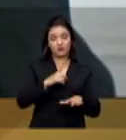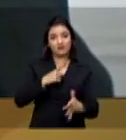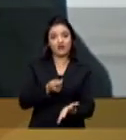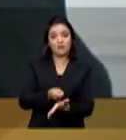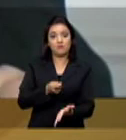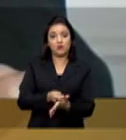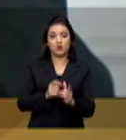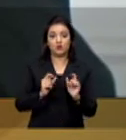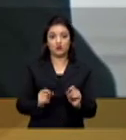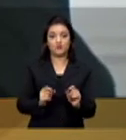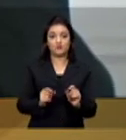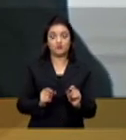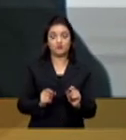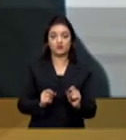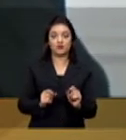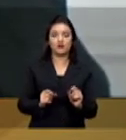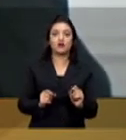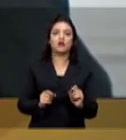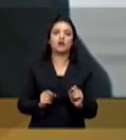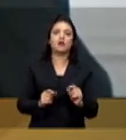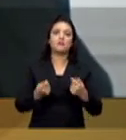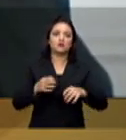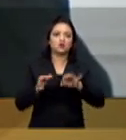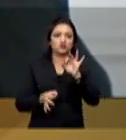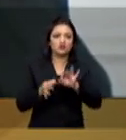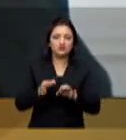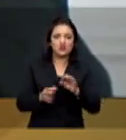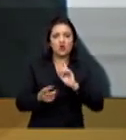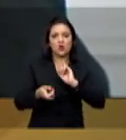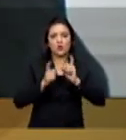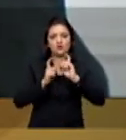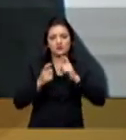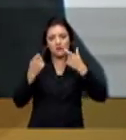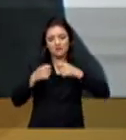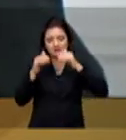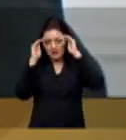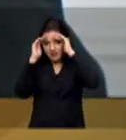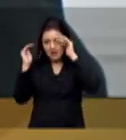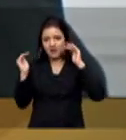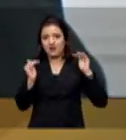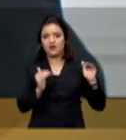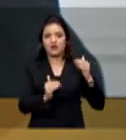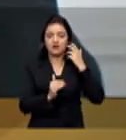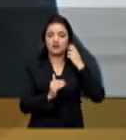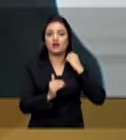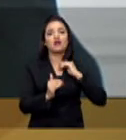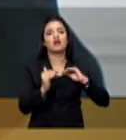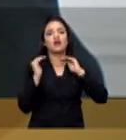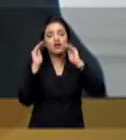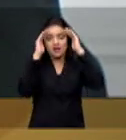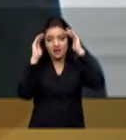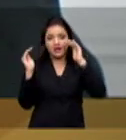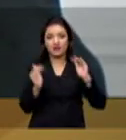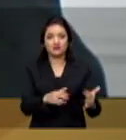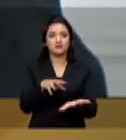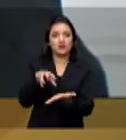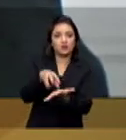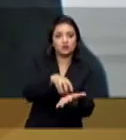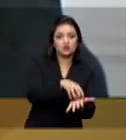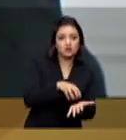à administração e à jurisdição a necessária submissão aos comandos estatais exclusivamente